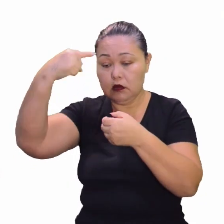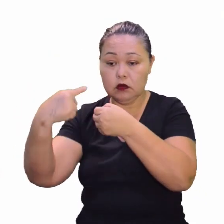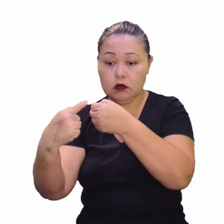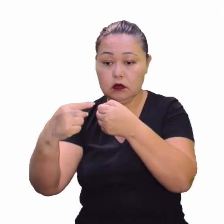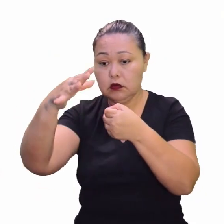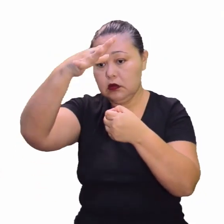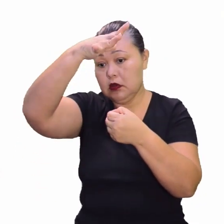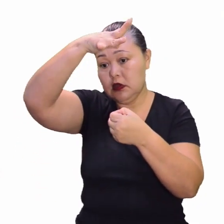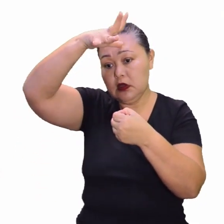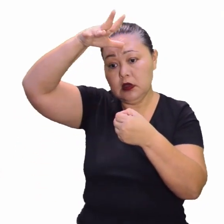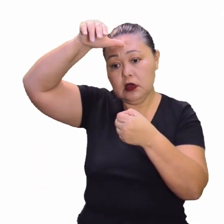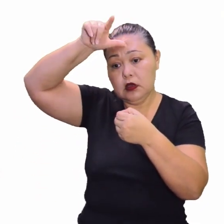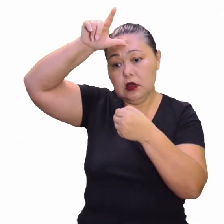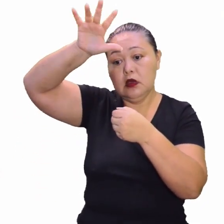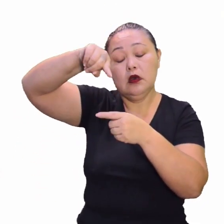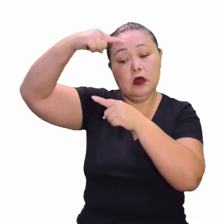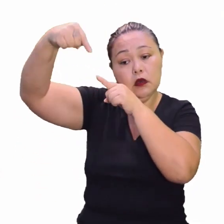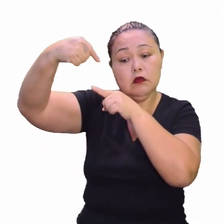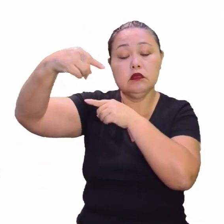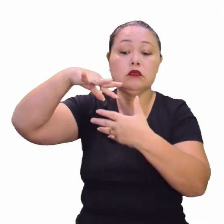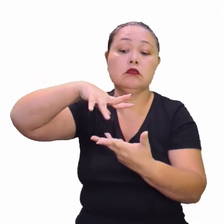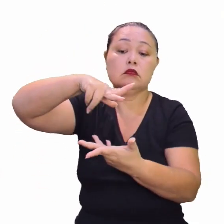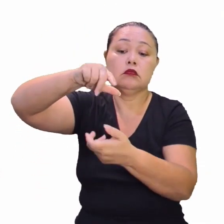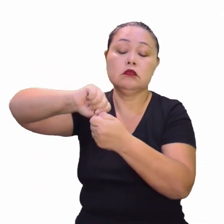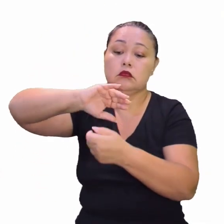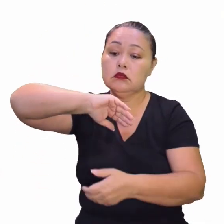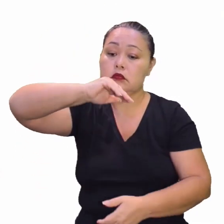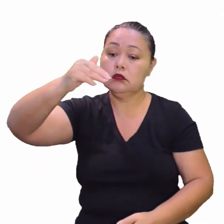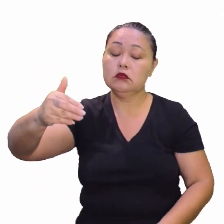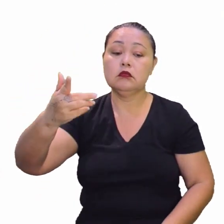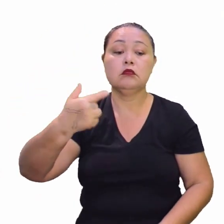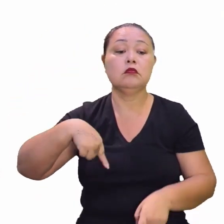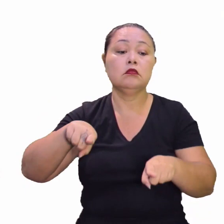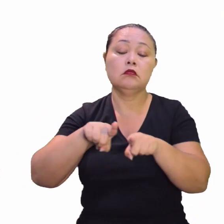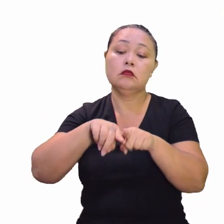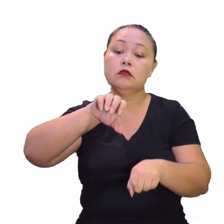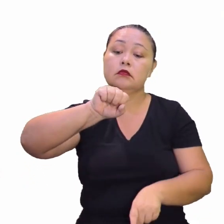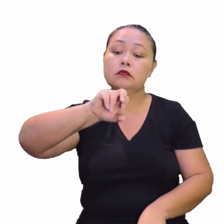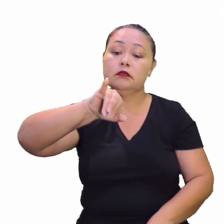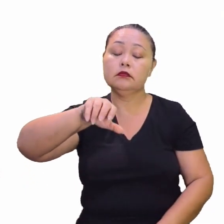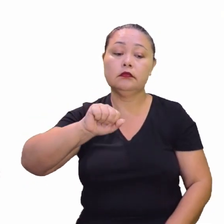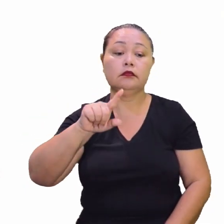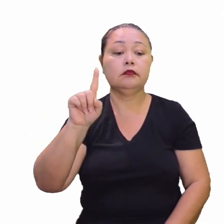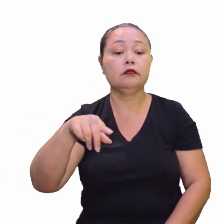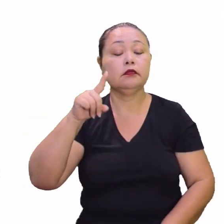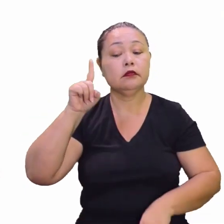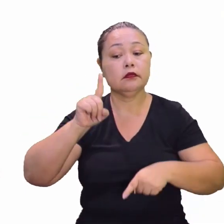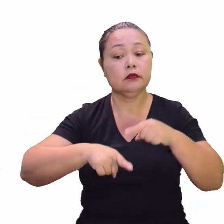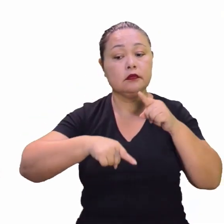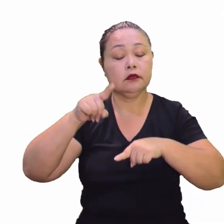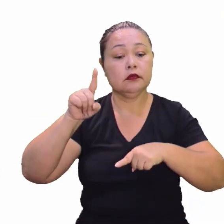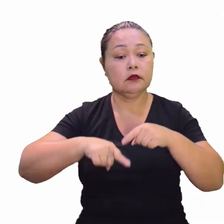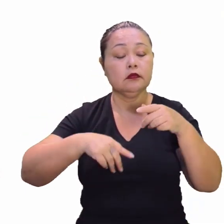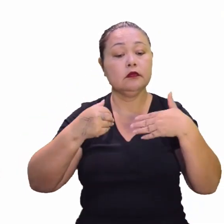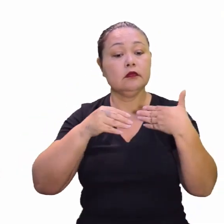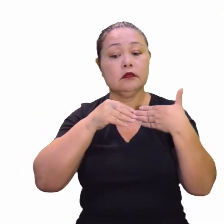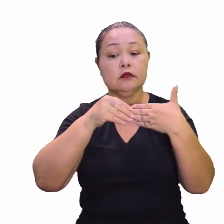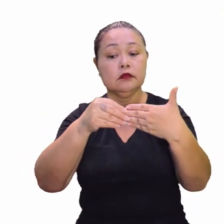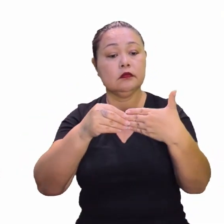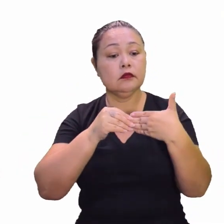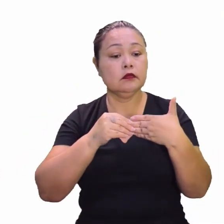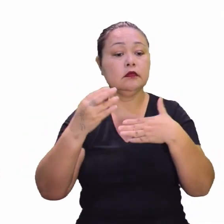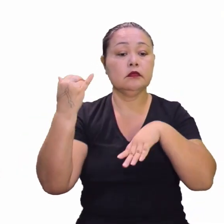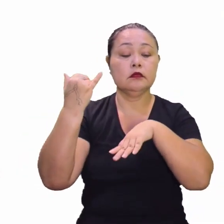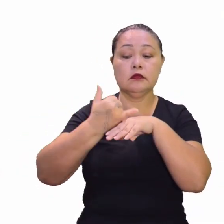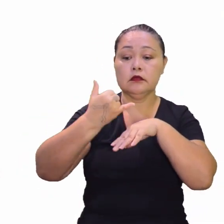o mundo. Exatamente. Então, faz parte aí do Arco Norte. E além da soja, temos aí os produtos que são transportados: